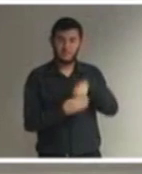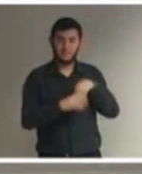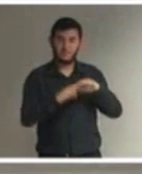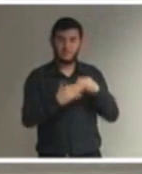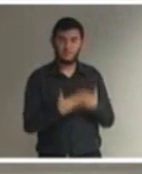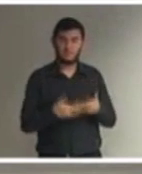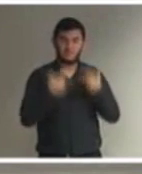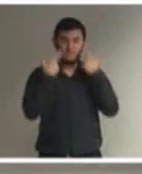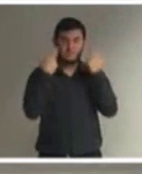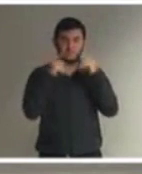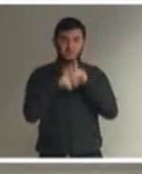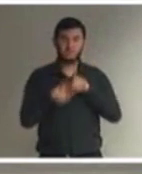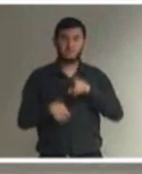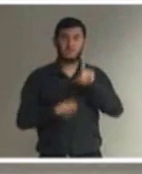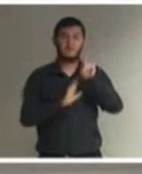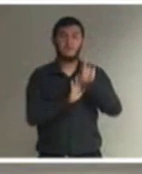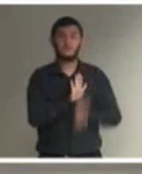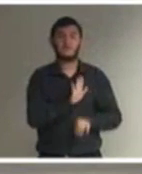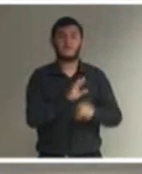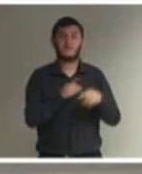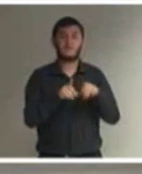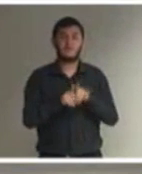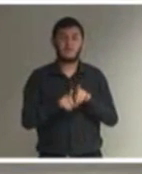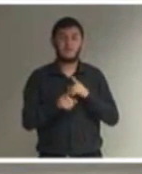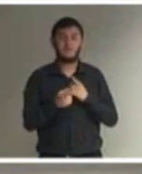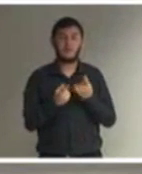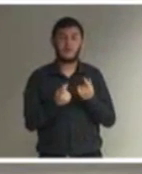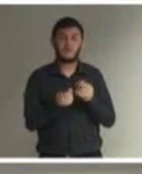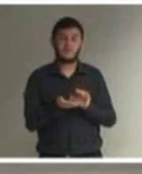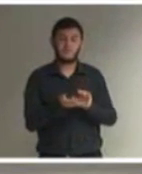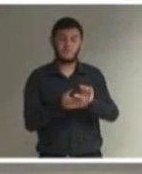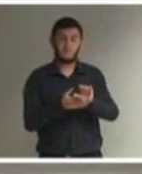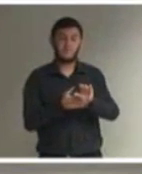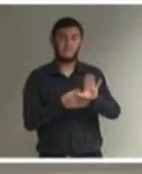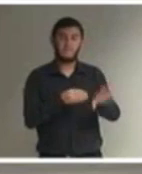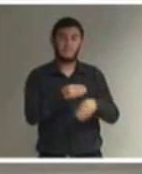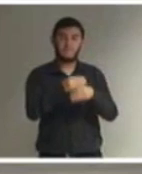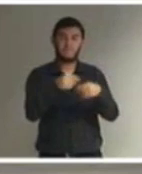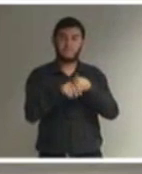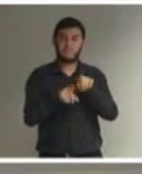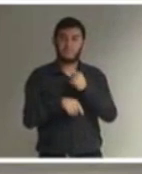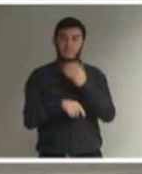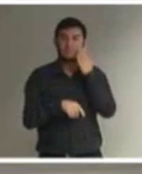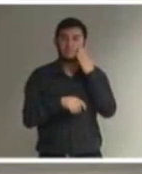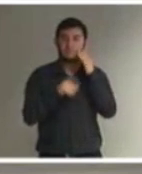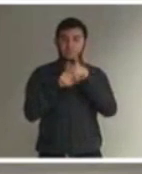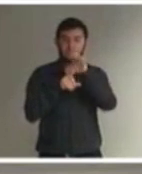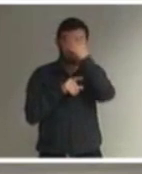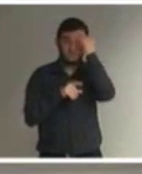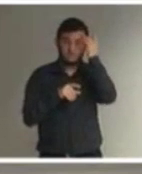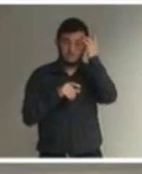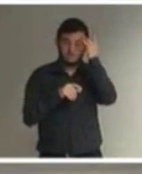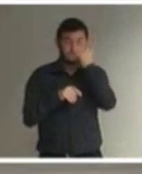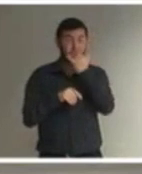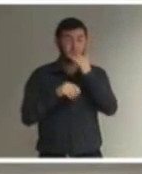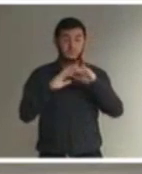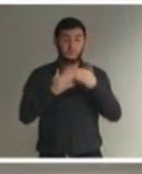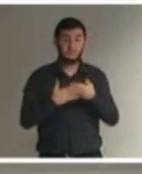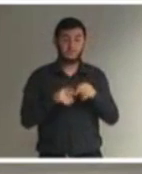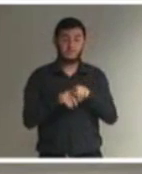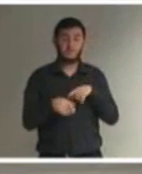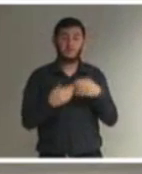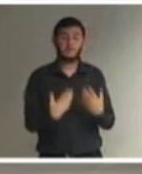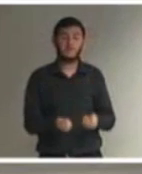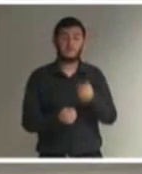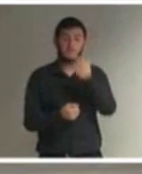têm direito a um per capita a mais. Então, a escola que recebe alunos com deficiência, ela tem